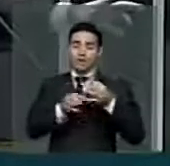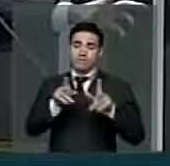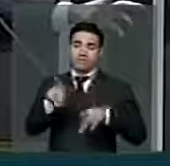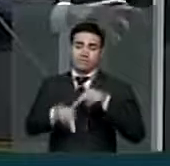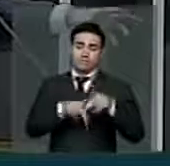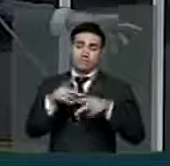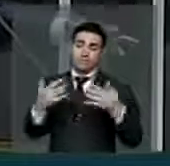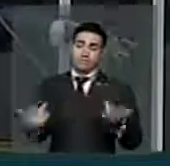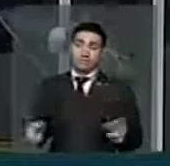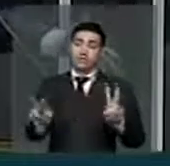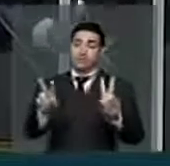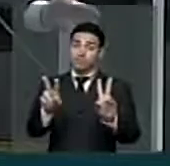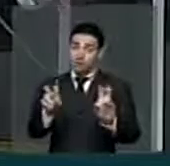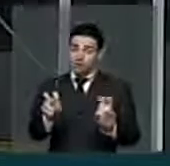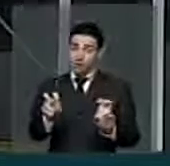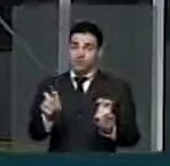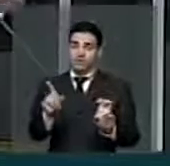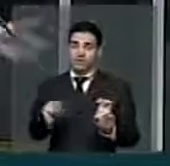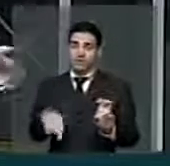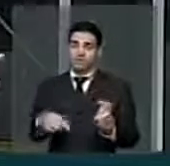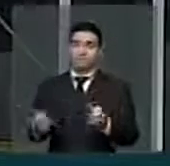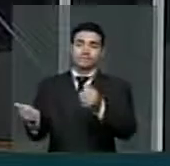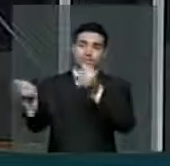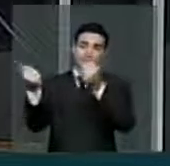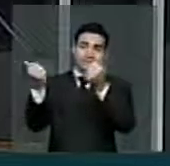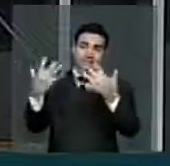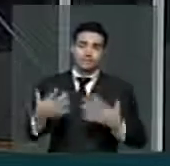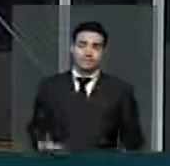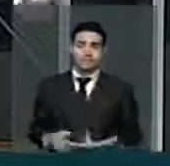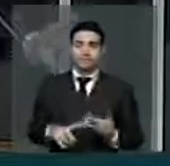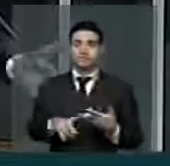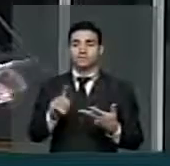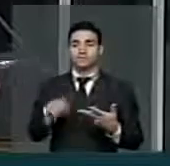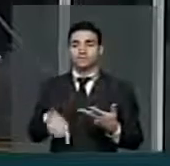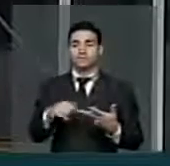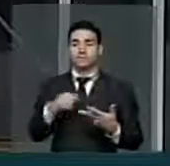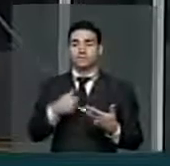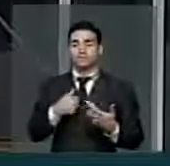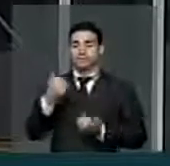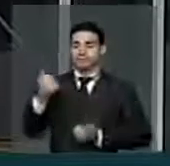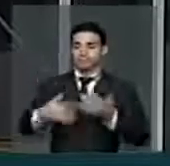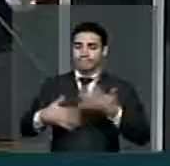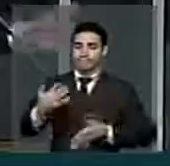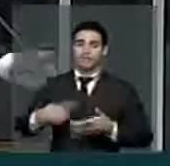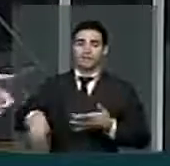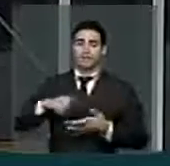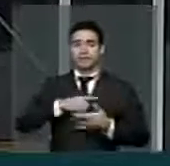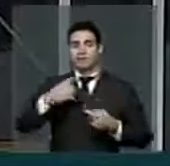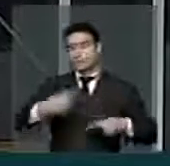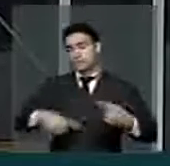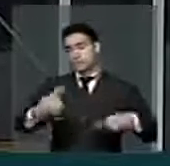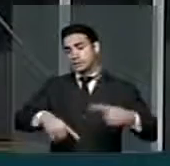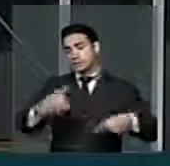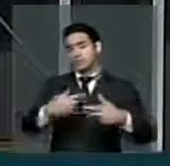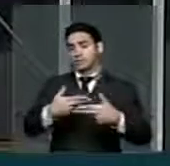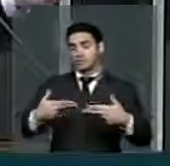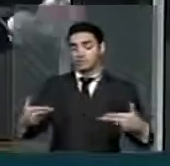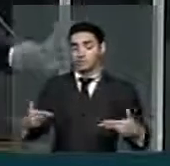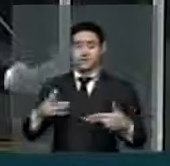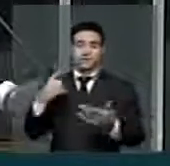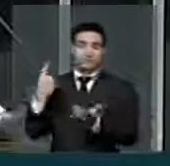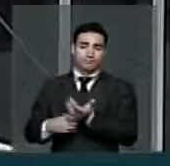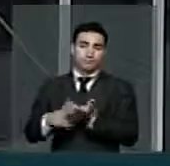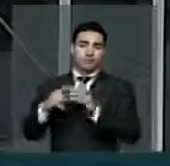esse tema é trazido à luz, é trazido à baila, é discutido,